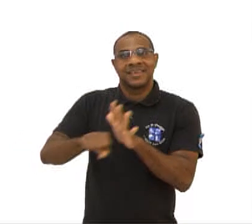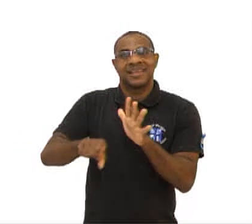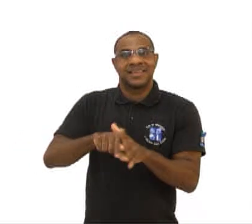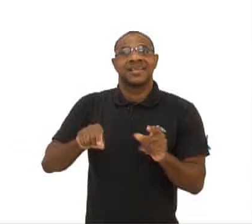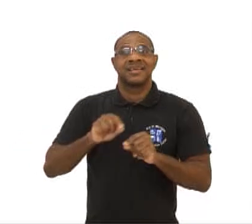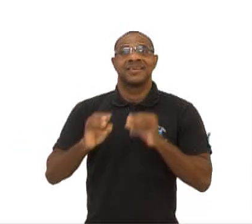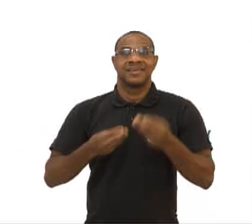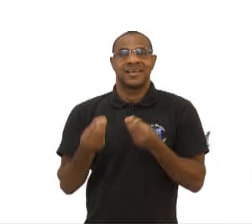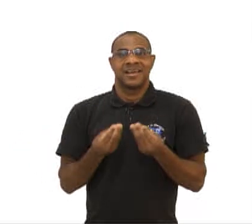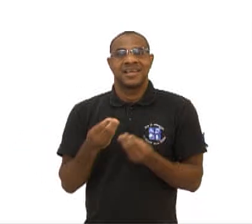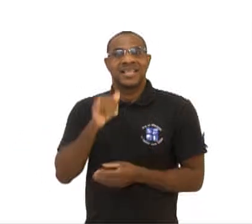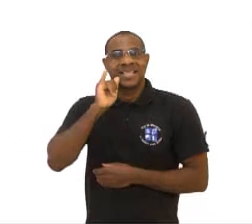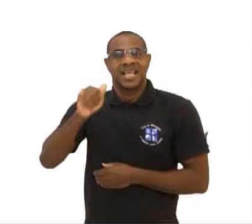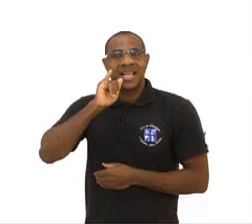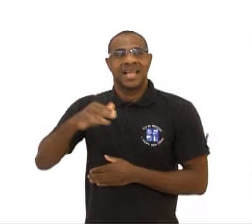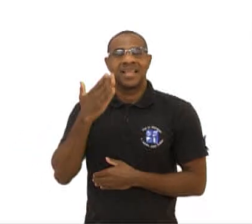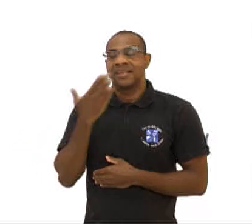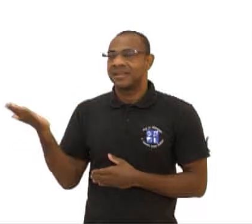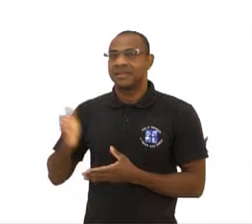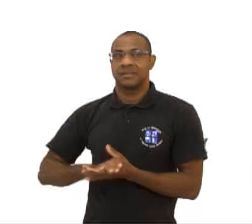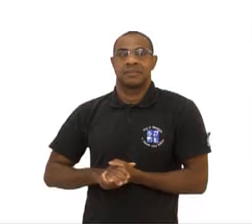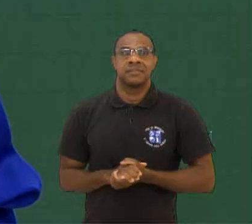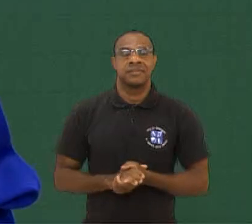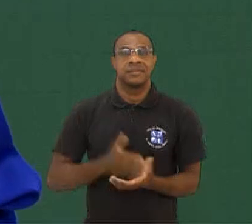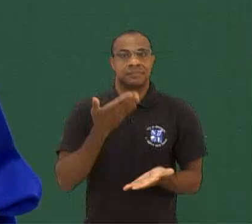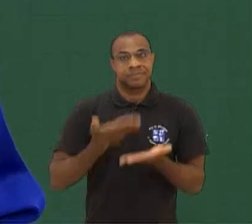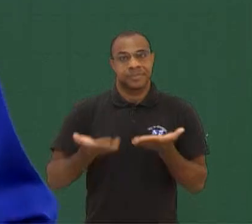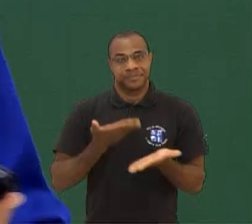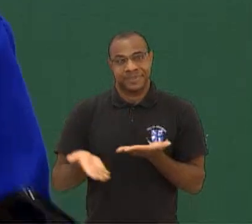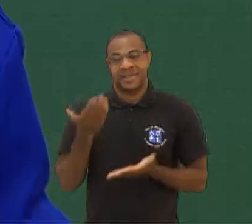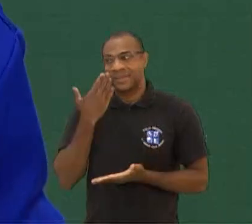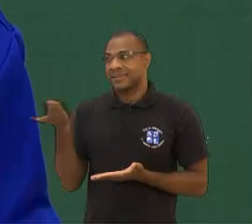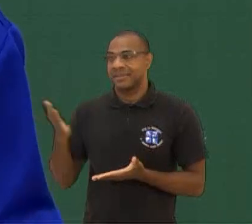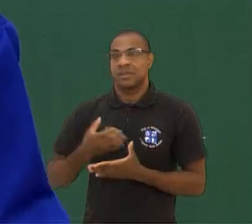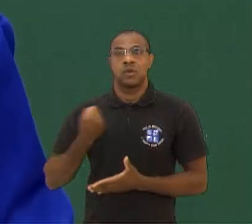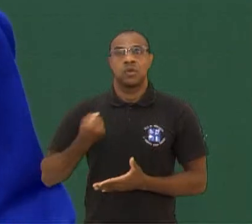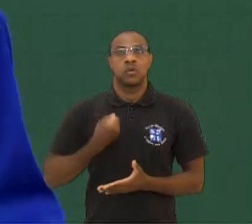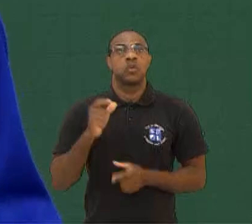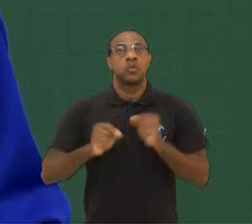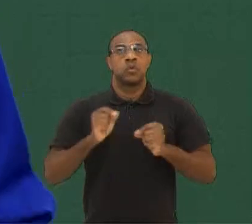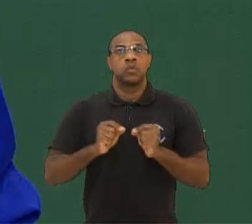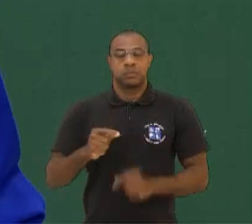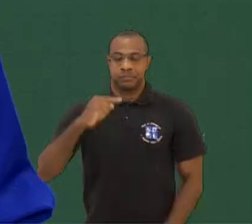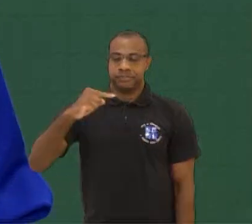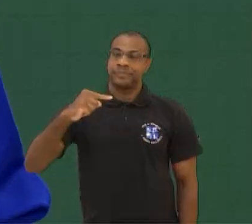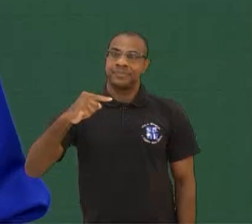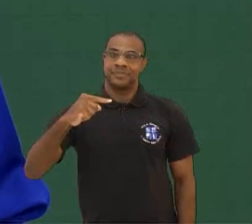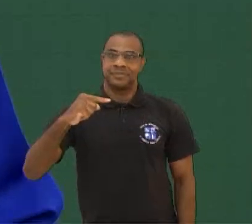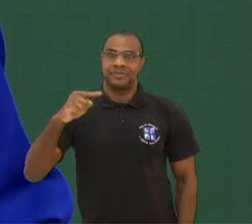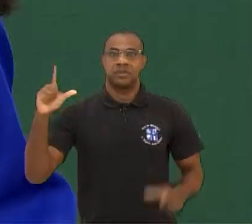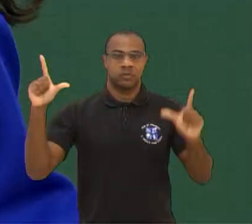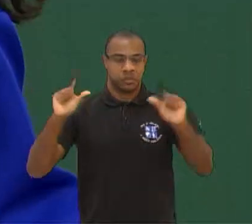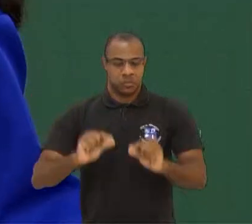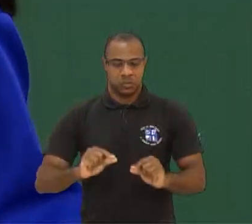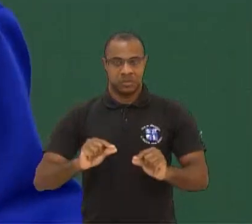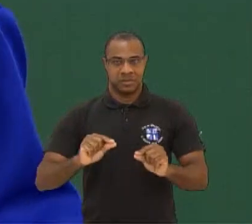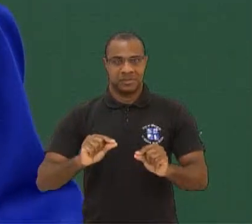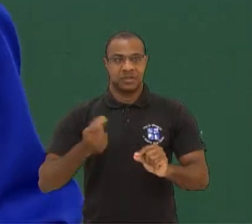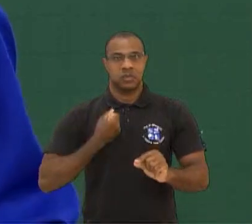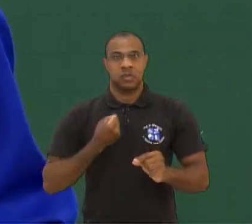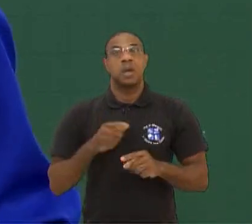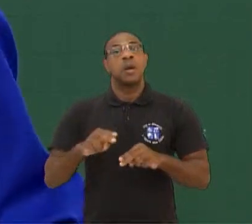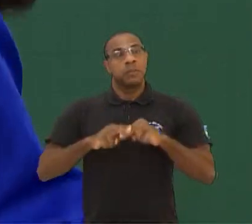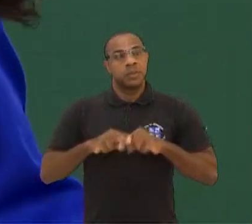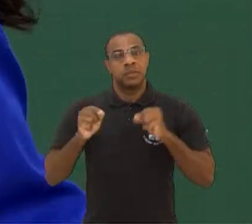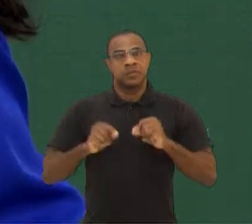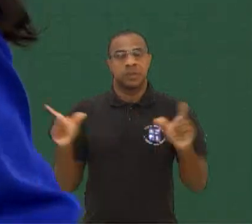pouquinho confuso, mas reduz, ganha elétrons, ganha carga negativa e por isso o número vai ficar negativo ou vai diminuir o número ali e aí por isso a gente